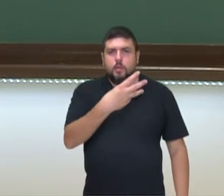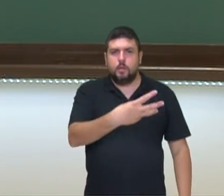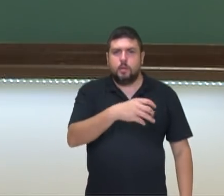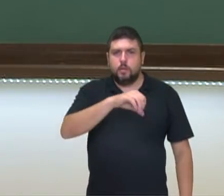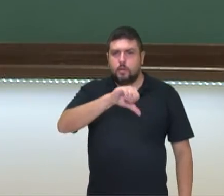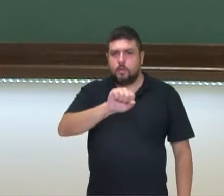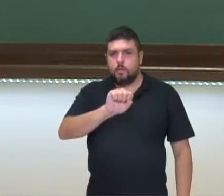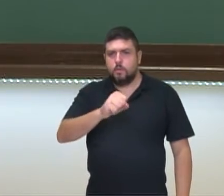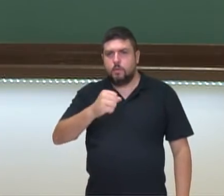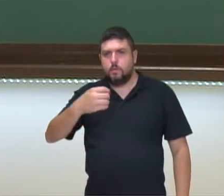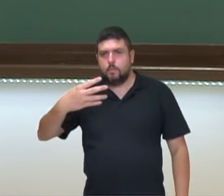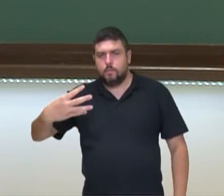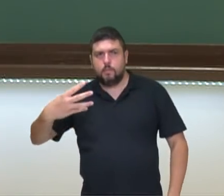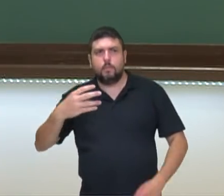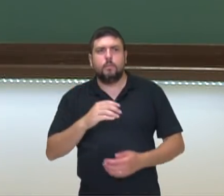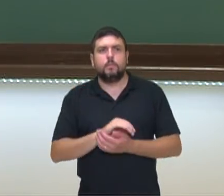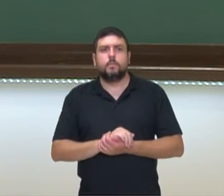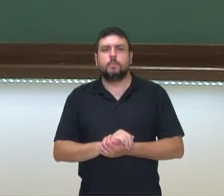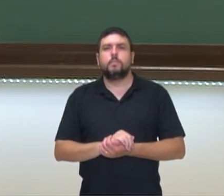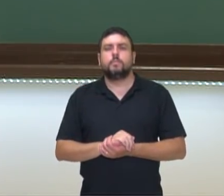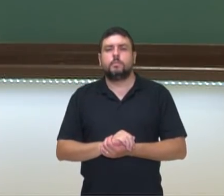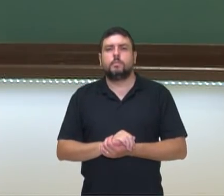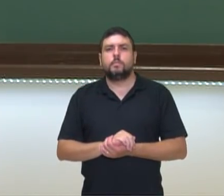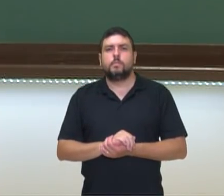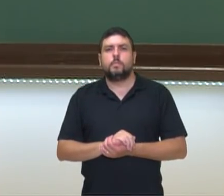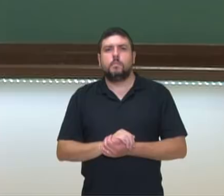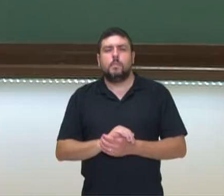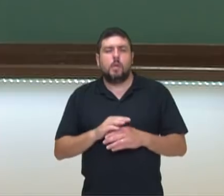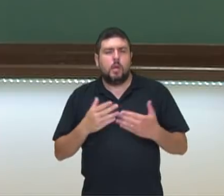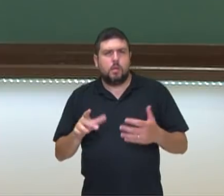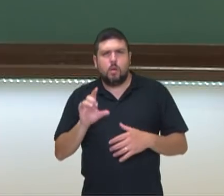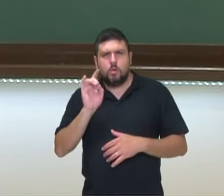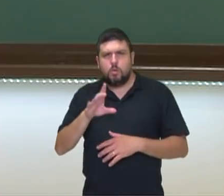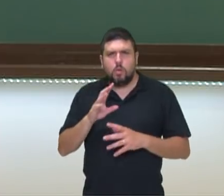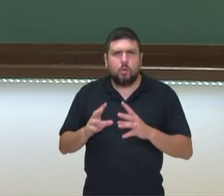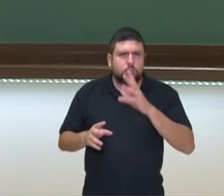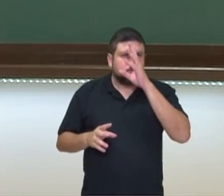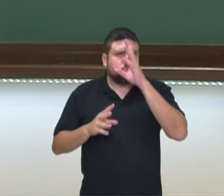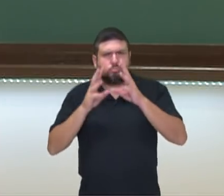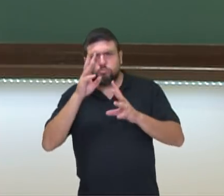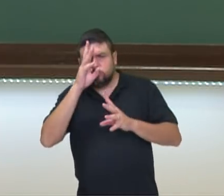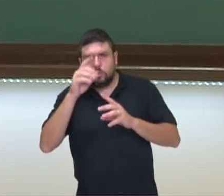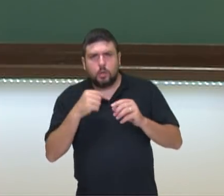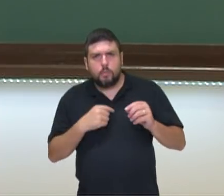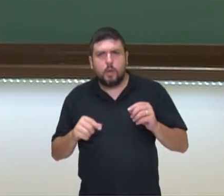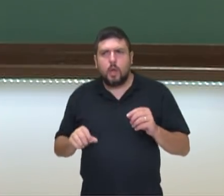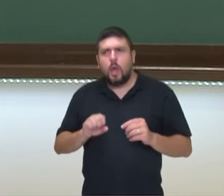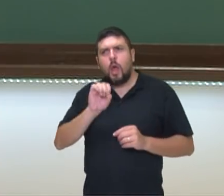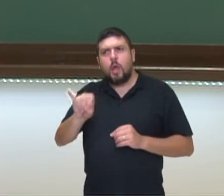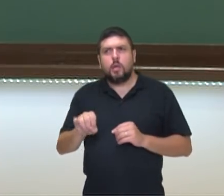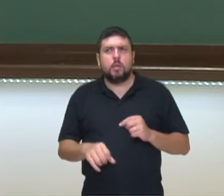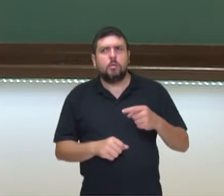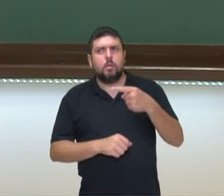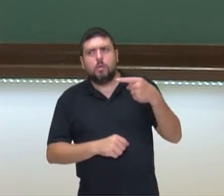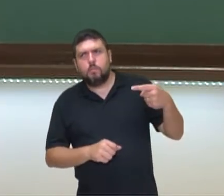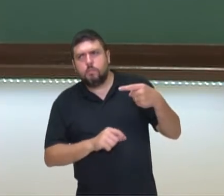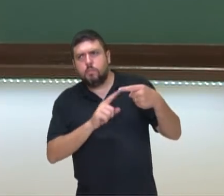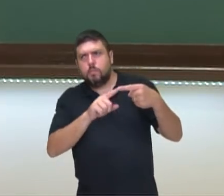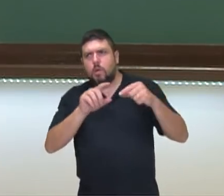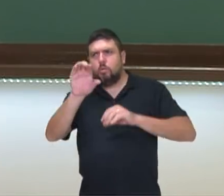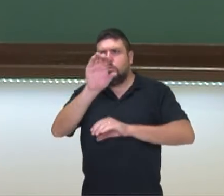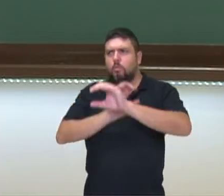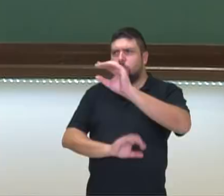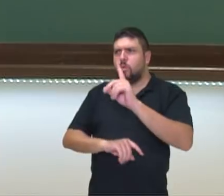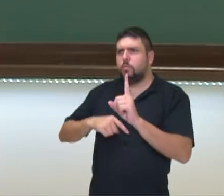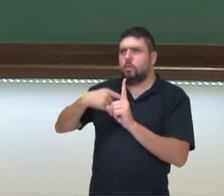3.984, certo? Então, professora, então não é só eu ir aplicando assim, se estou fazendo uma conta de subtração, eu